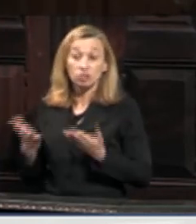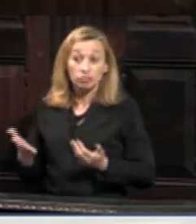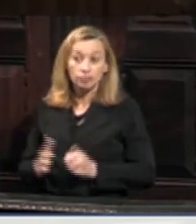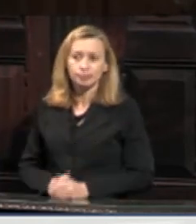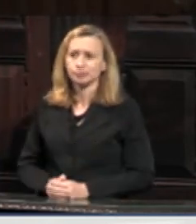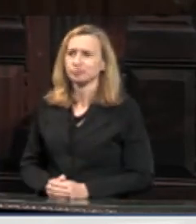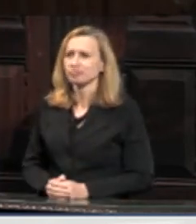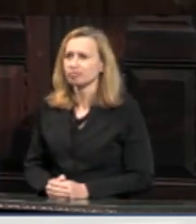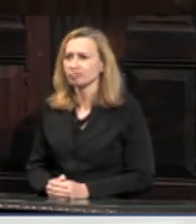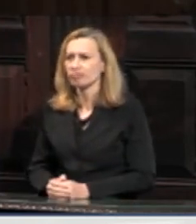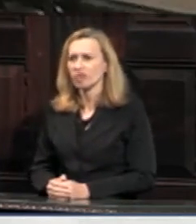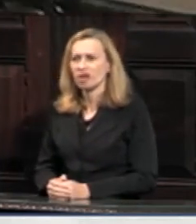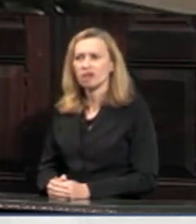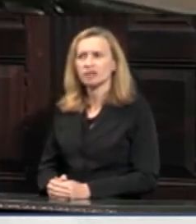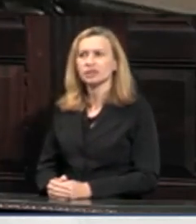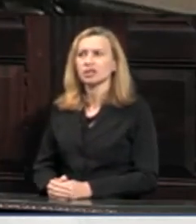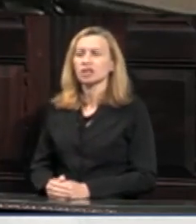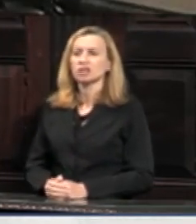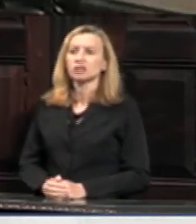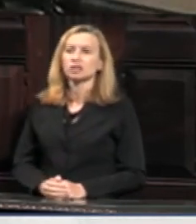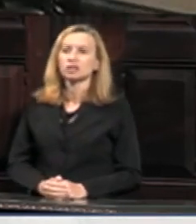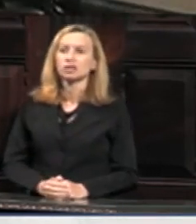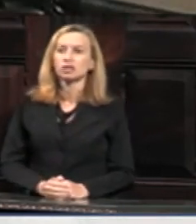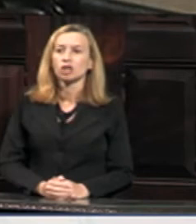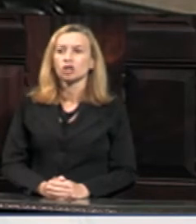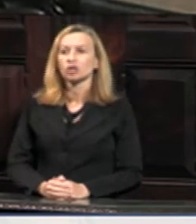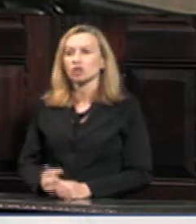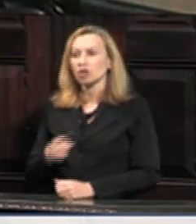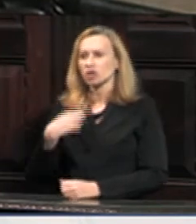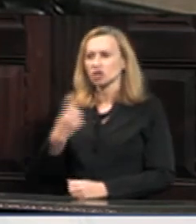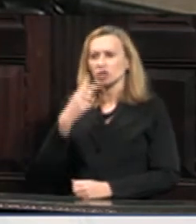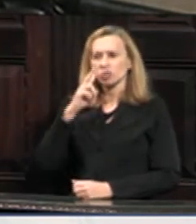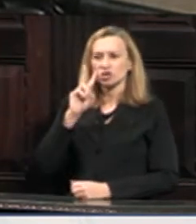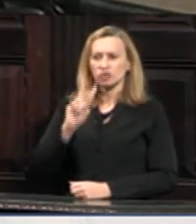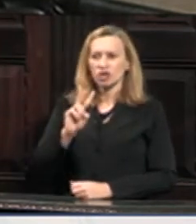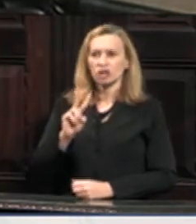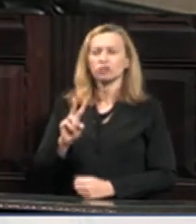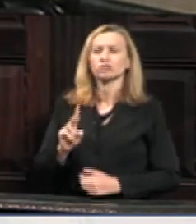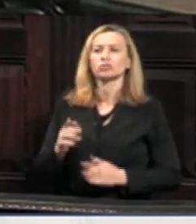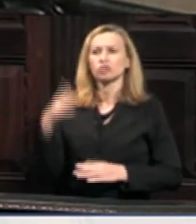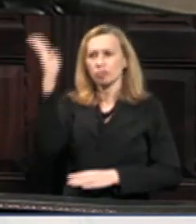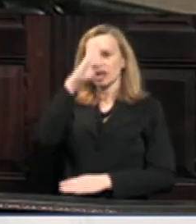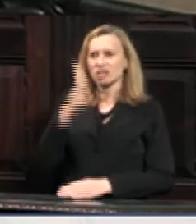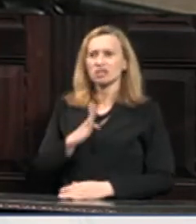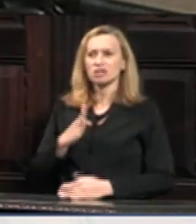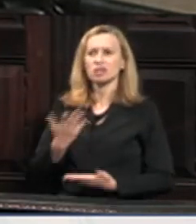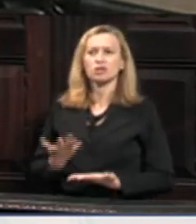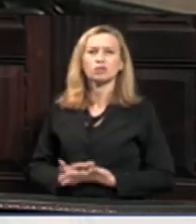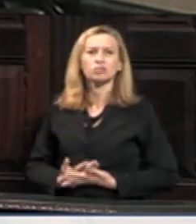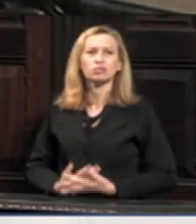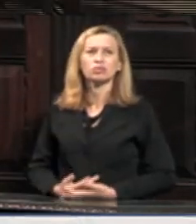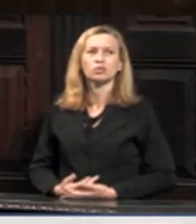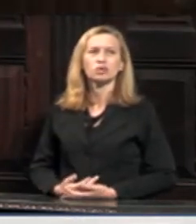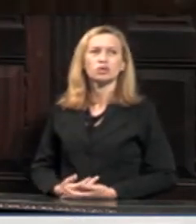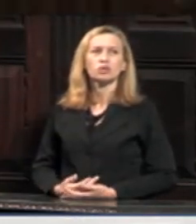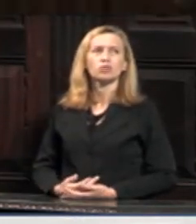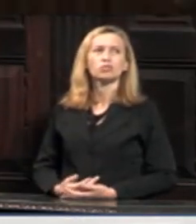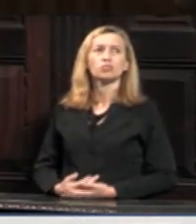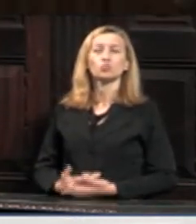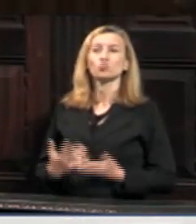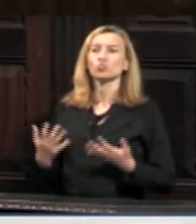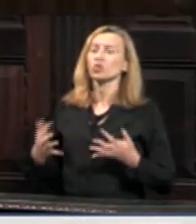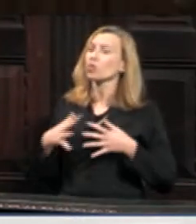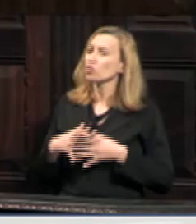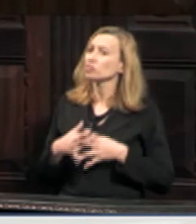entendesse. Nós estamos travando no Brasil um embate que está para muito além de uma